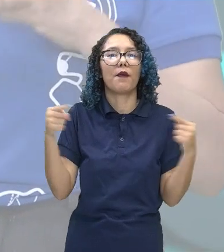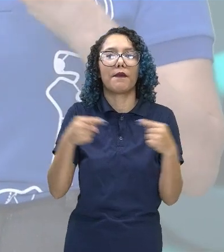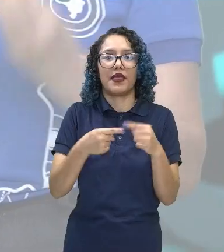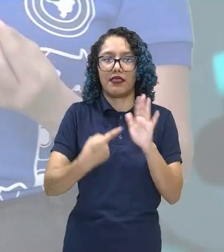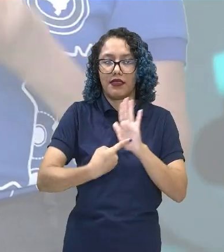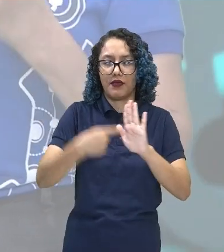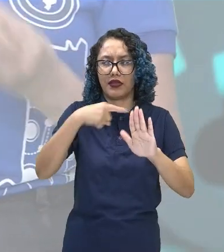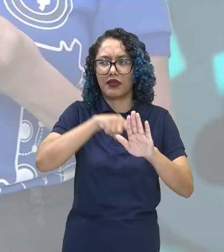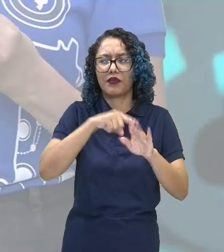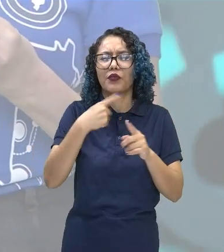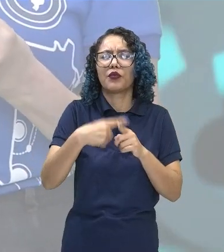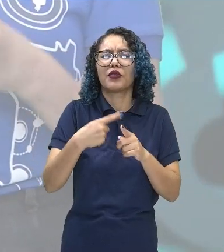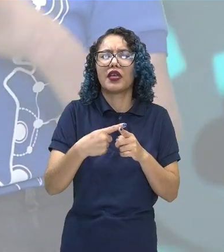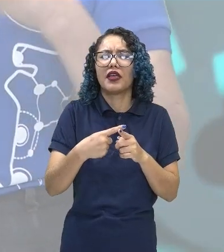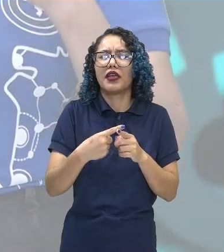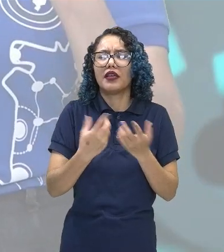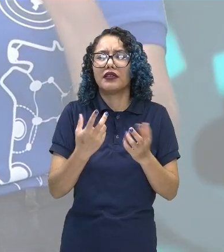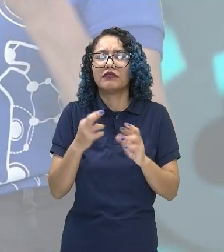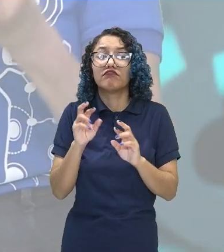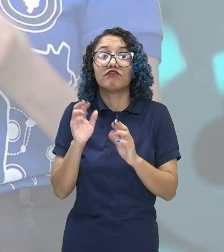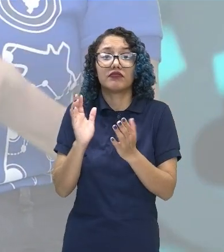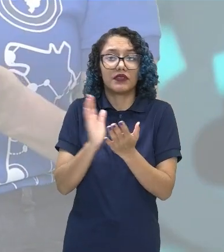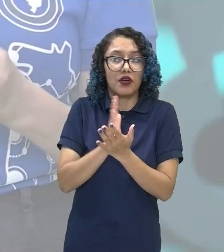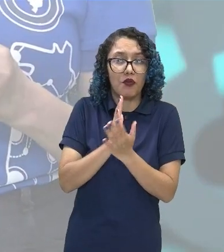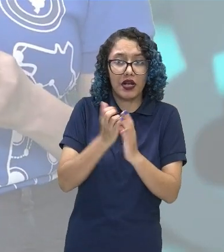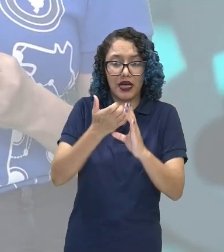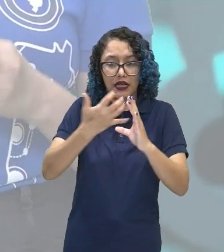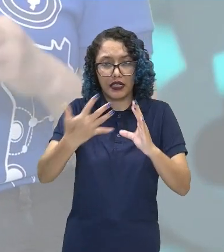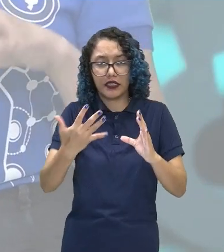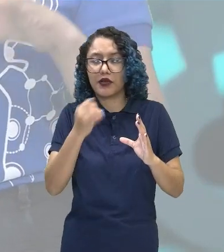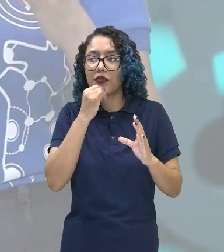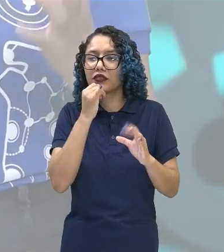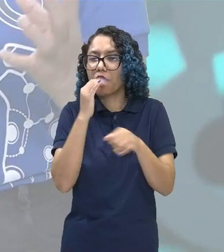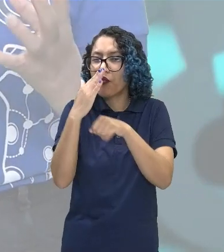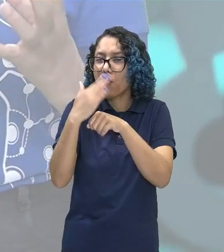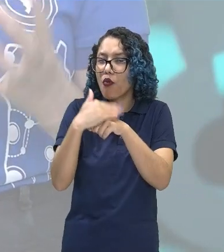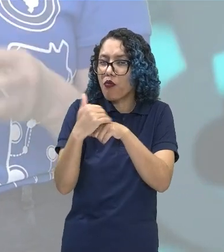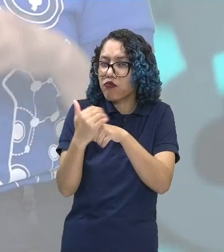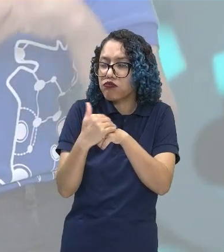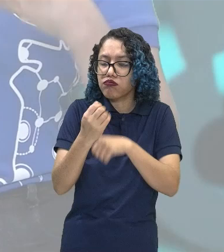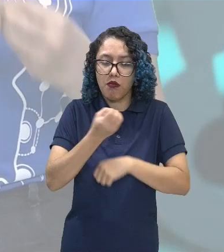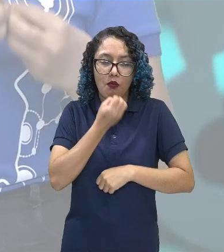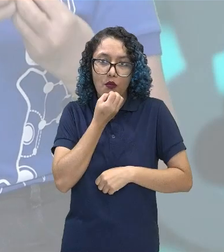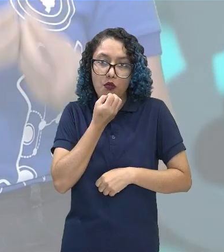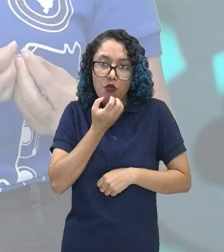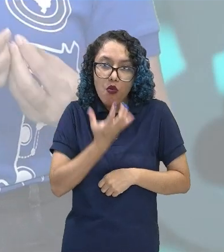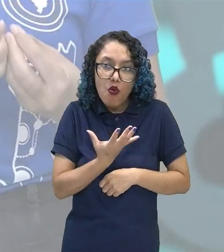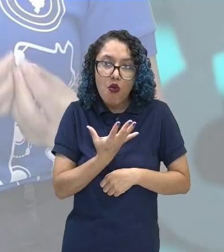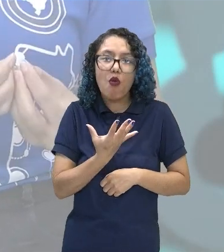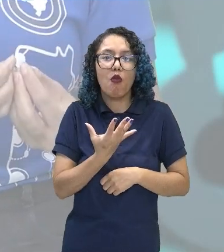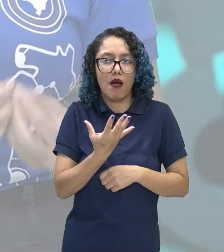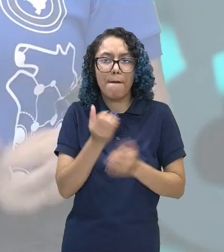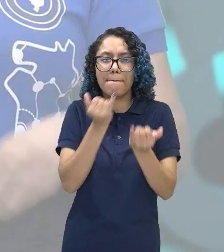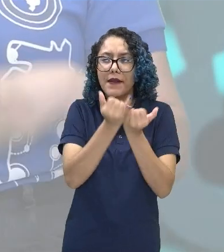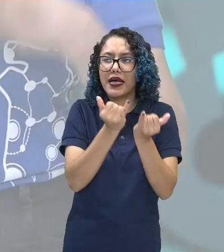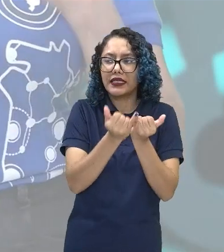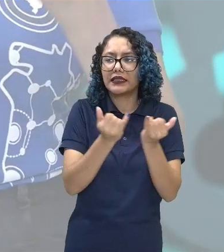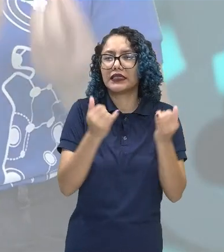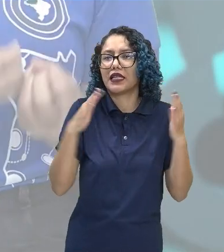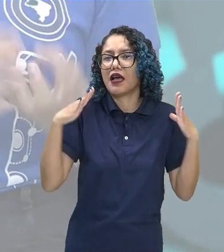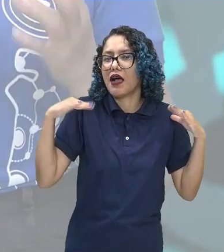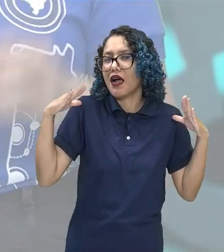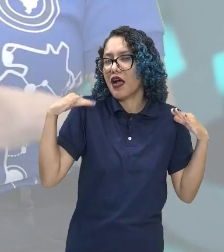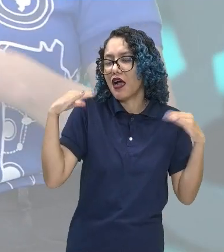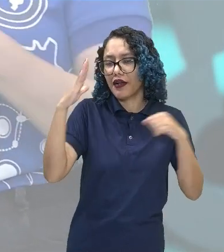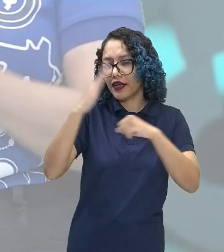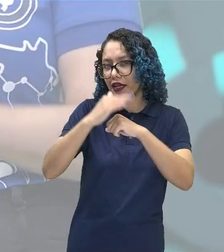quê? Tem característica de ser boazinha, né? Tem alguma coisa que os anjos têm, meigo. O anjo